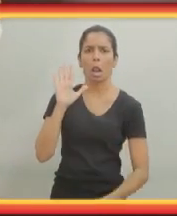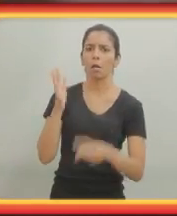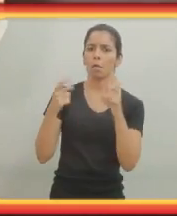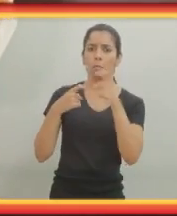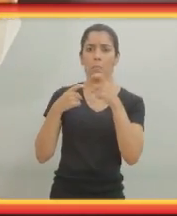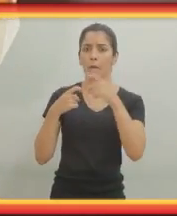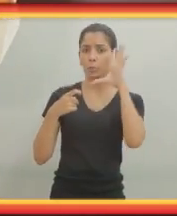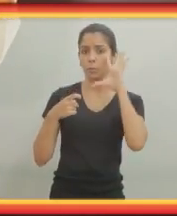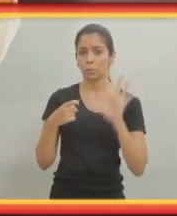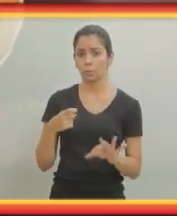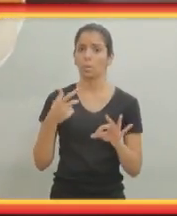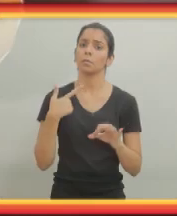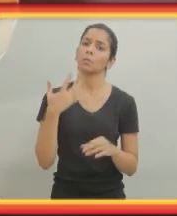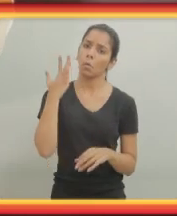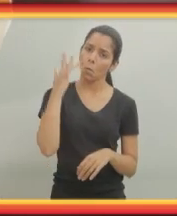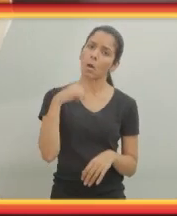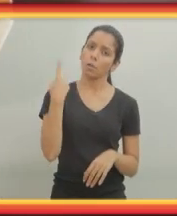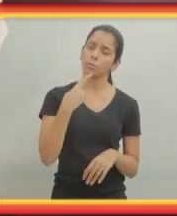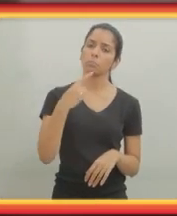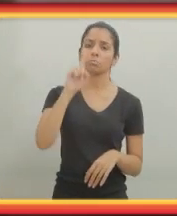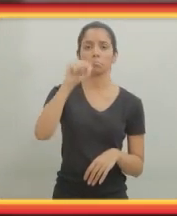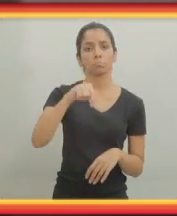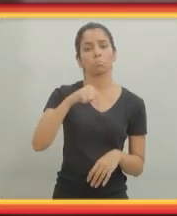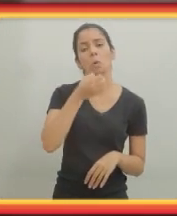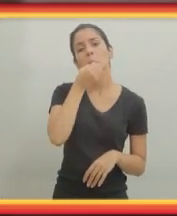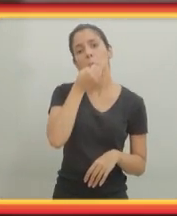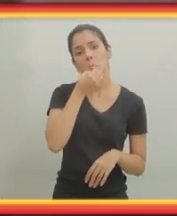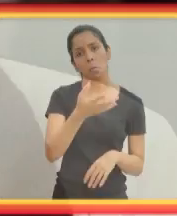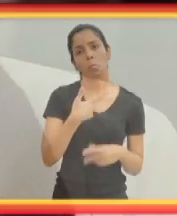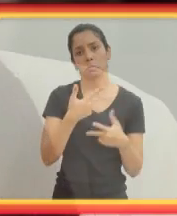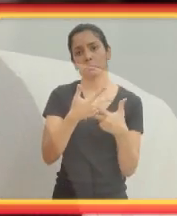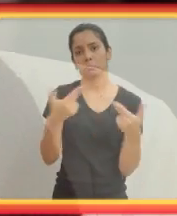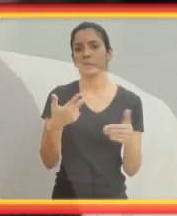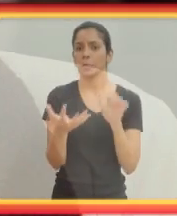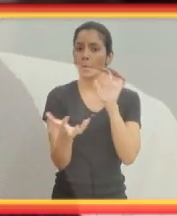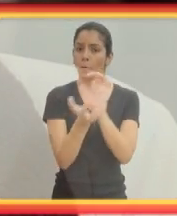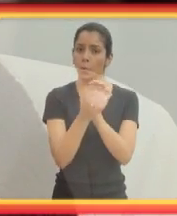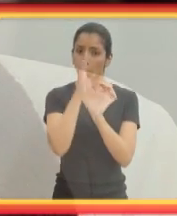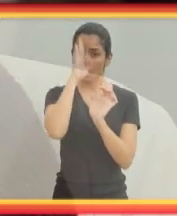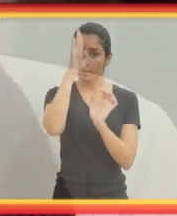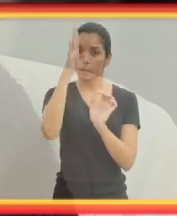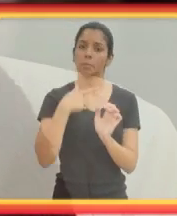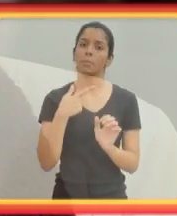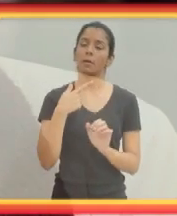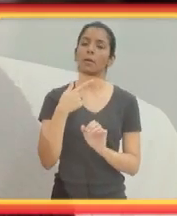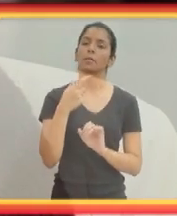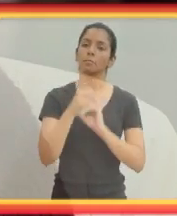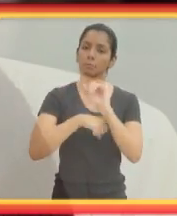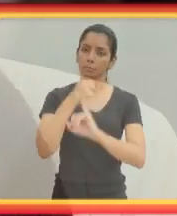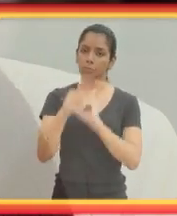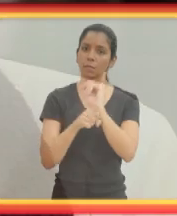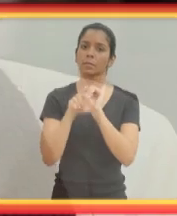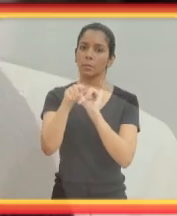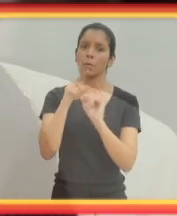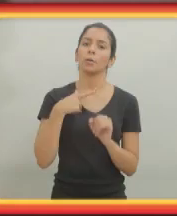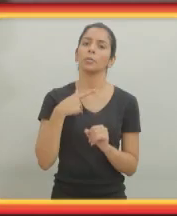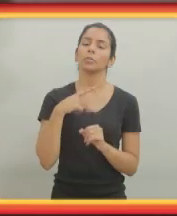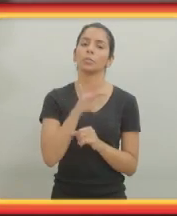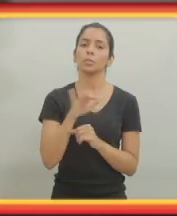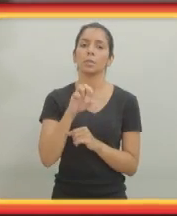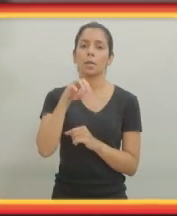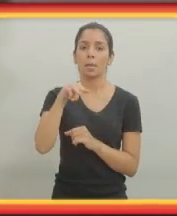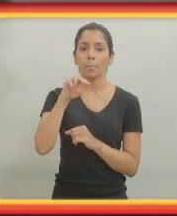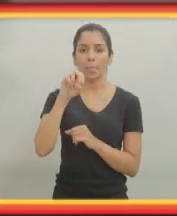laudo cheio de palavras com termos médicos que ninguém entende. Acho que seria isso uma boa causa.